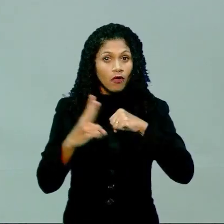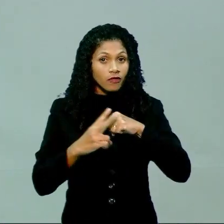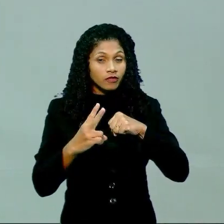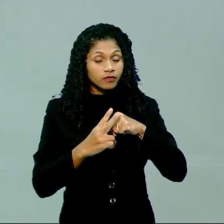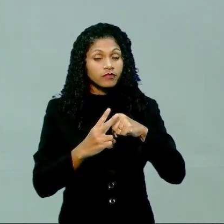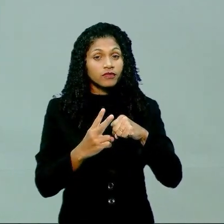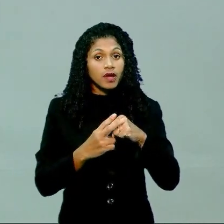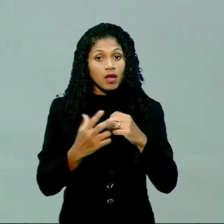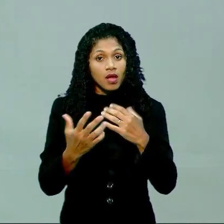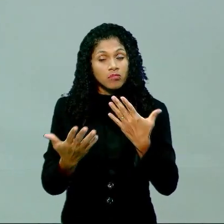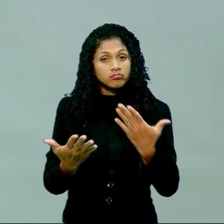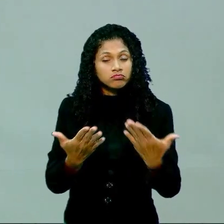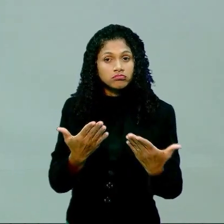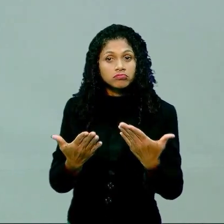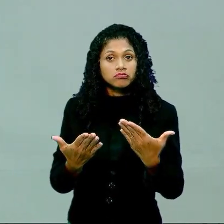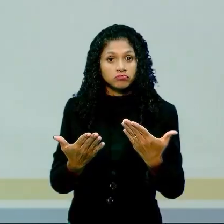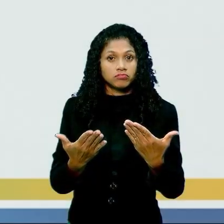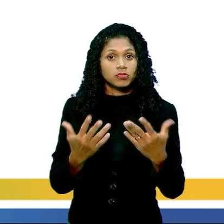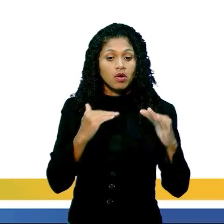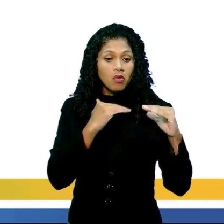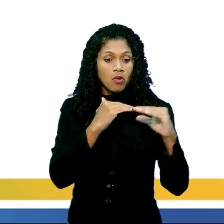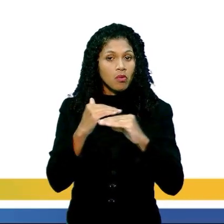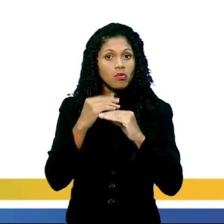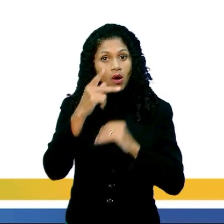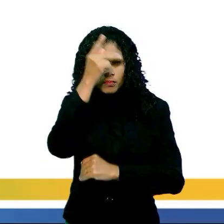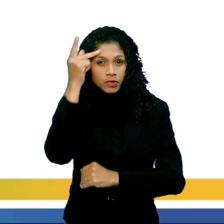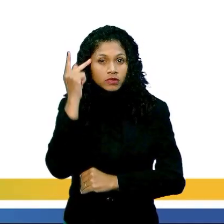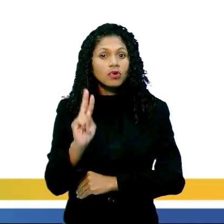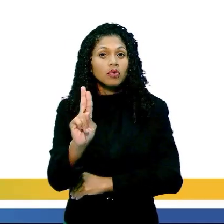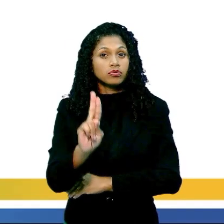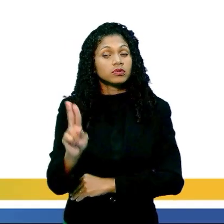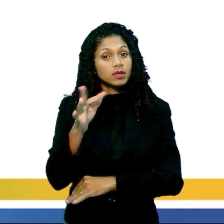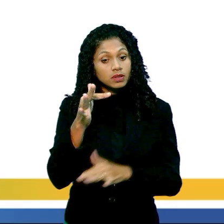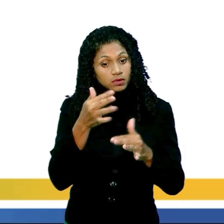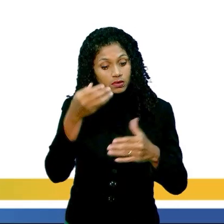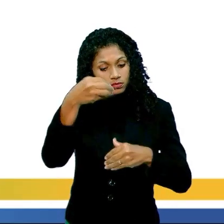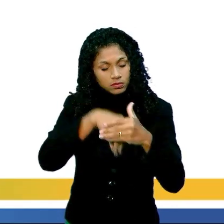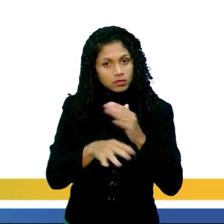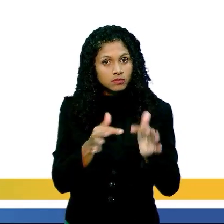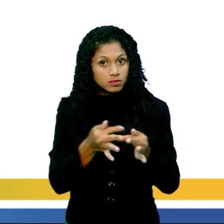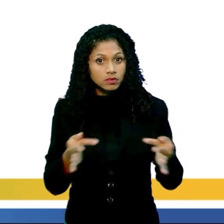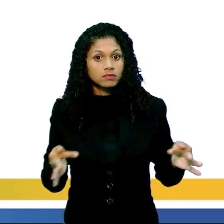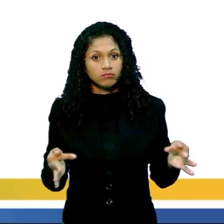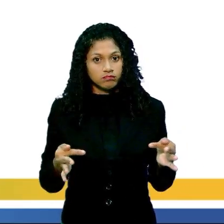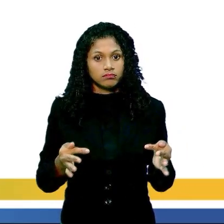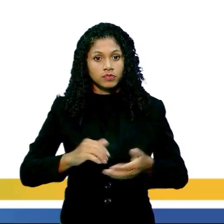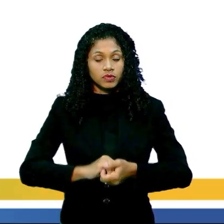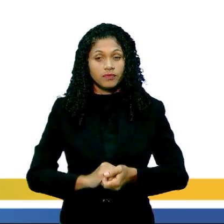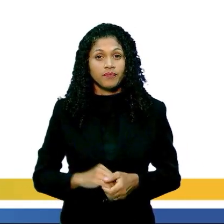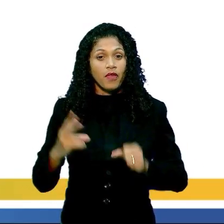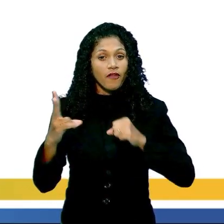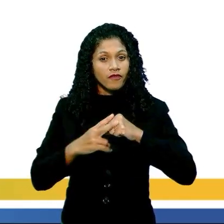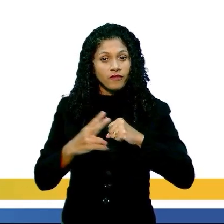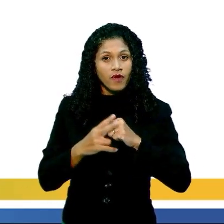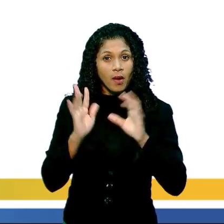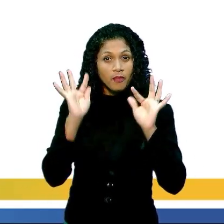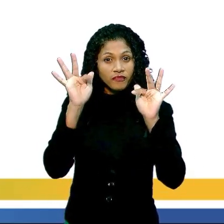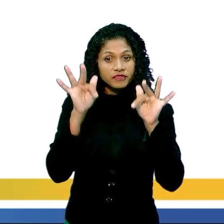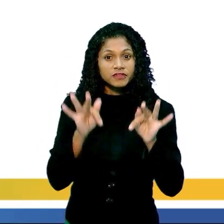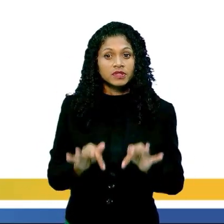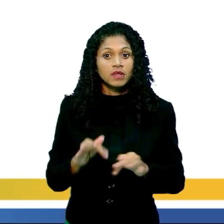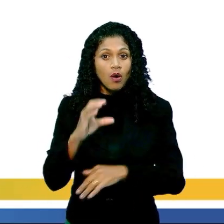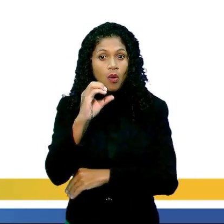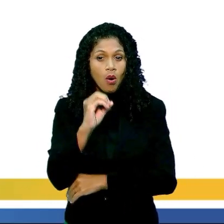a pessoa que vai ser utilizada nessa frase, ok? Nós temos ali verbos terminados em